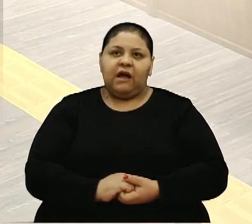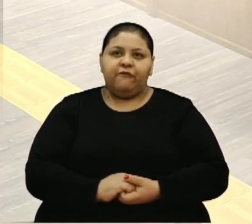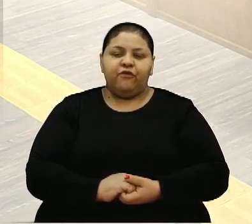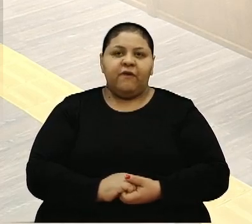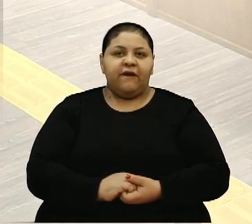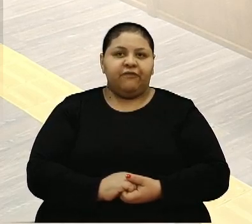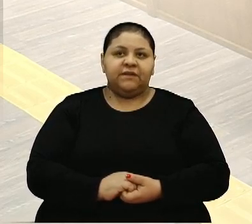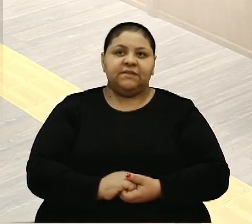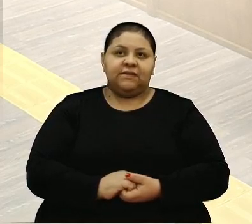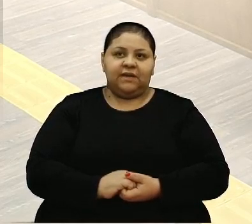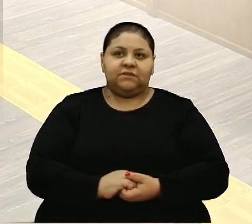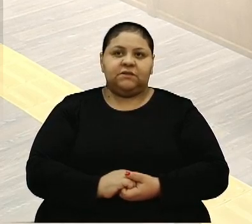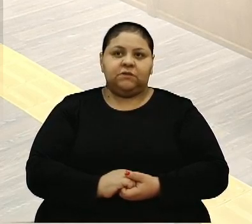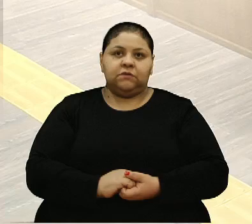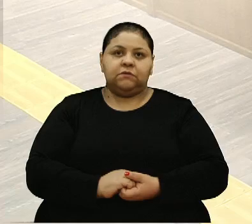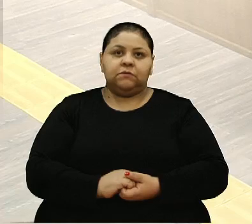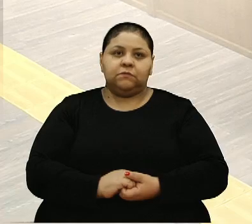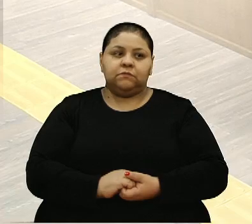Parecer